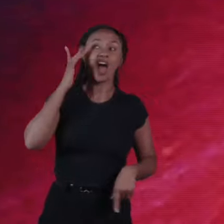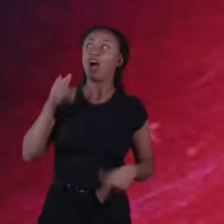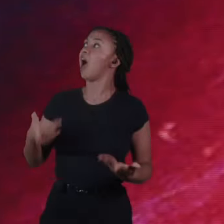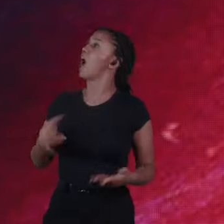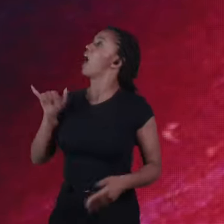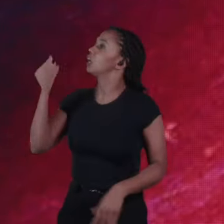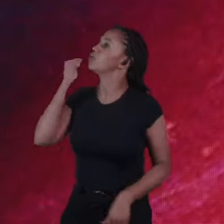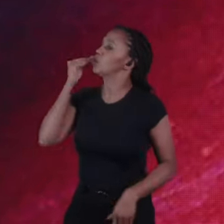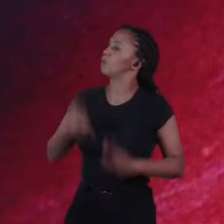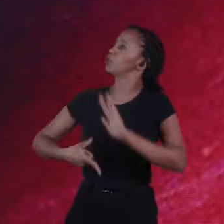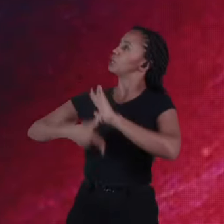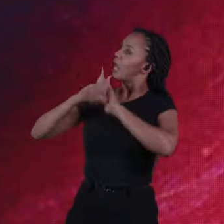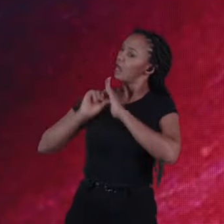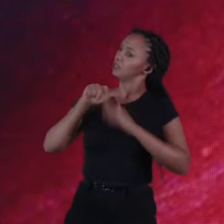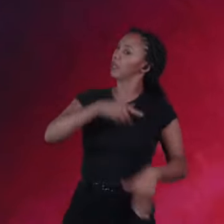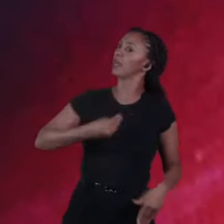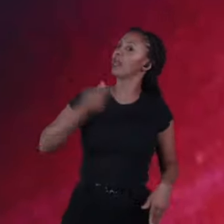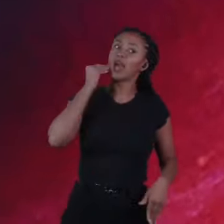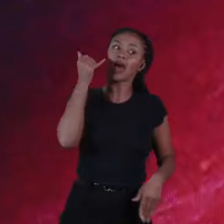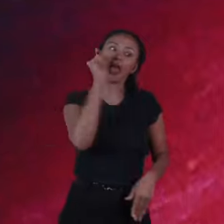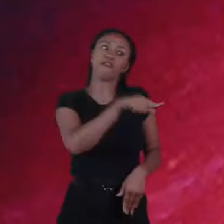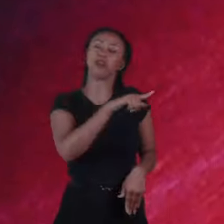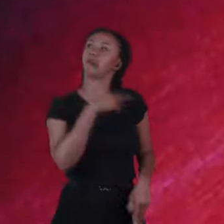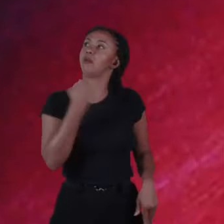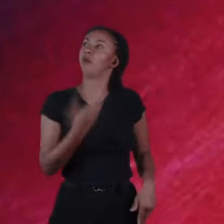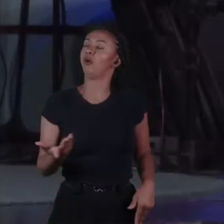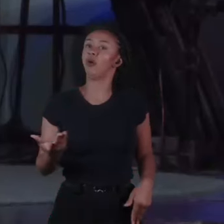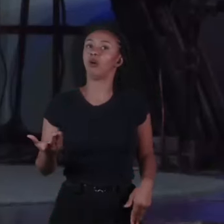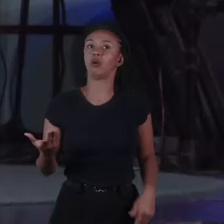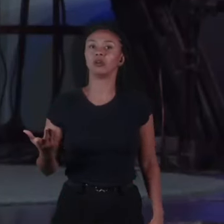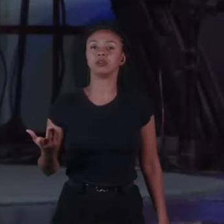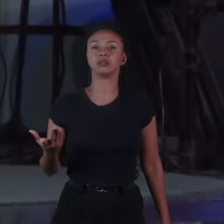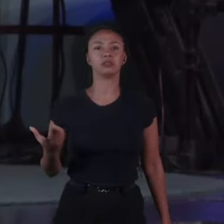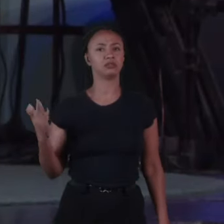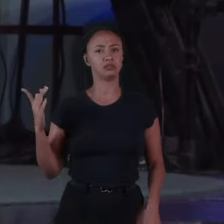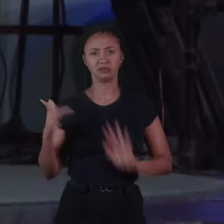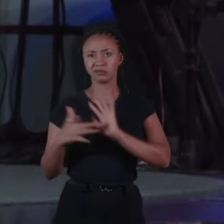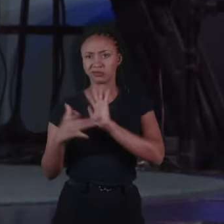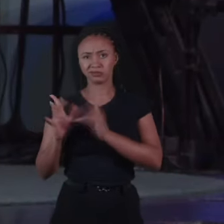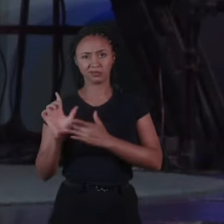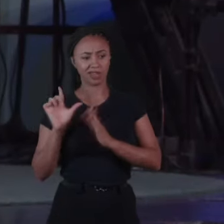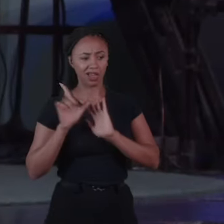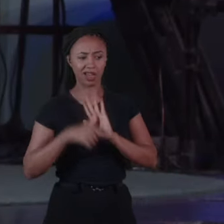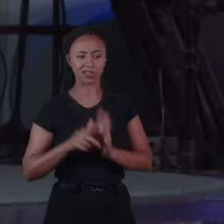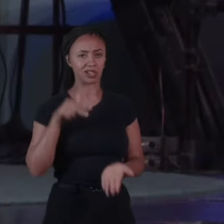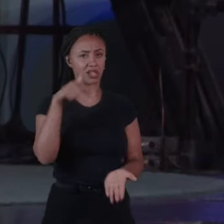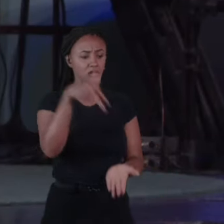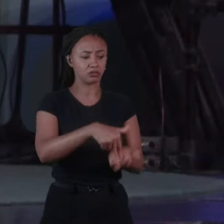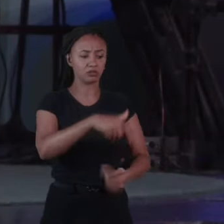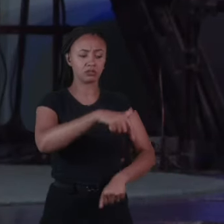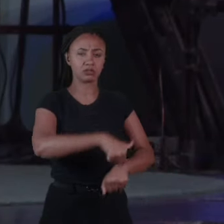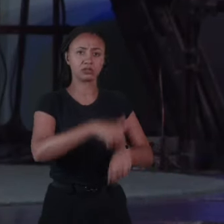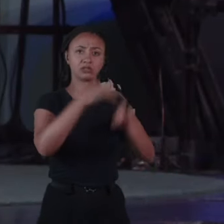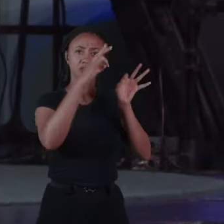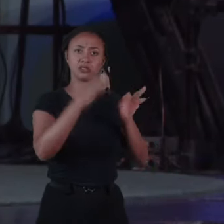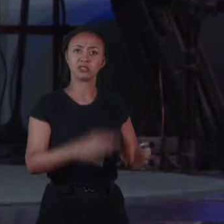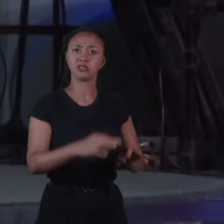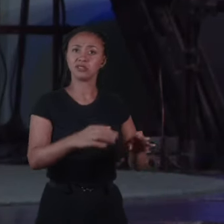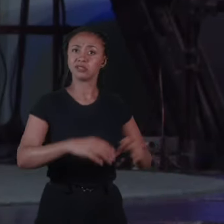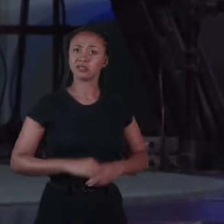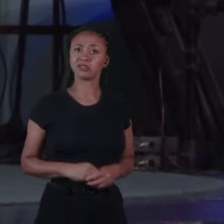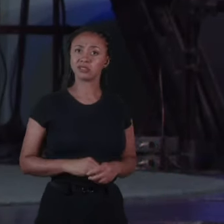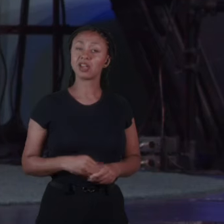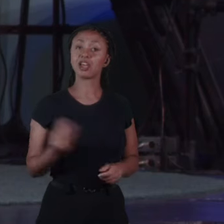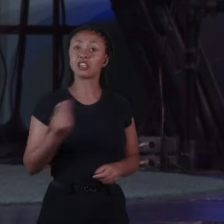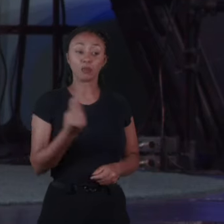Senhor estivesse aqui, ele não teria morrido. Mas Jesus nunca chega atrasado, ele chegou na hora certa, porque a